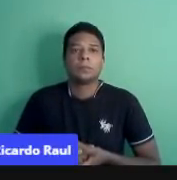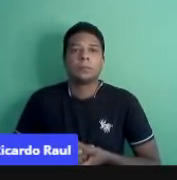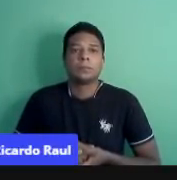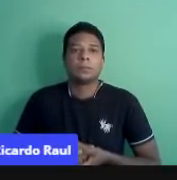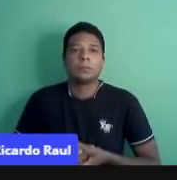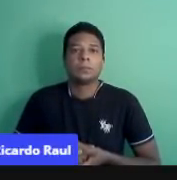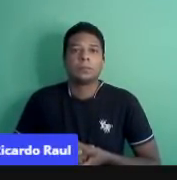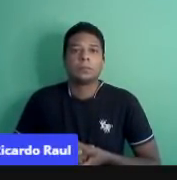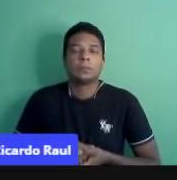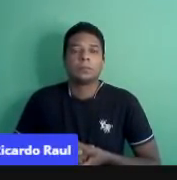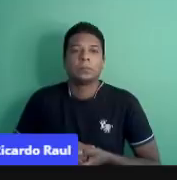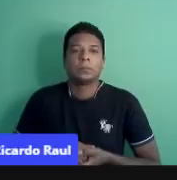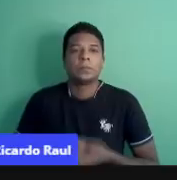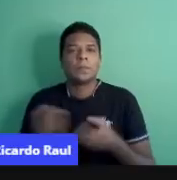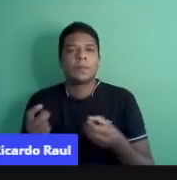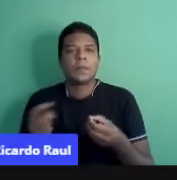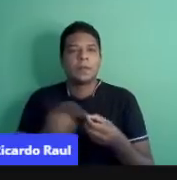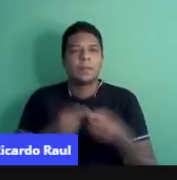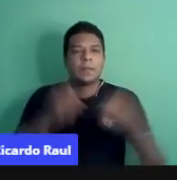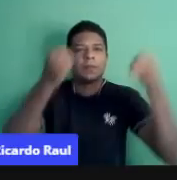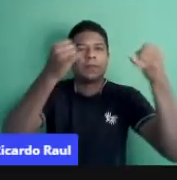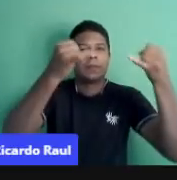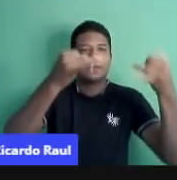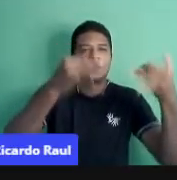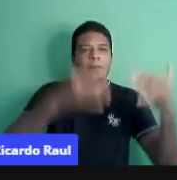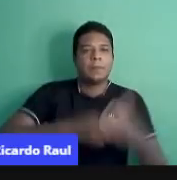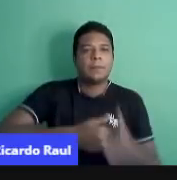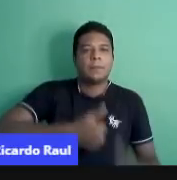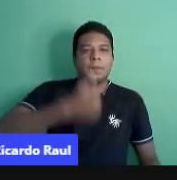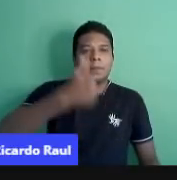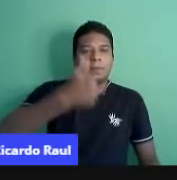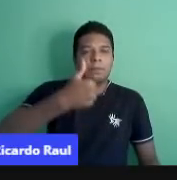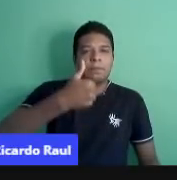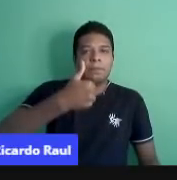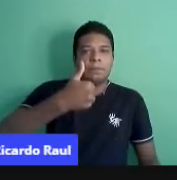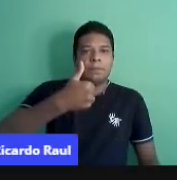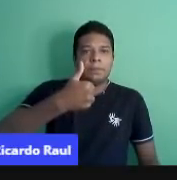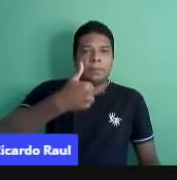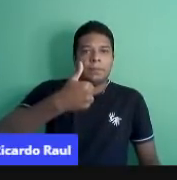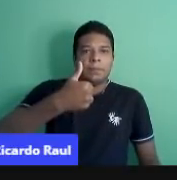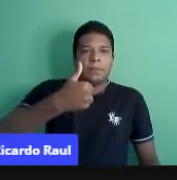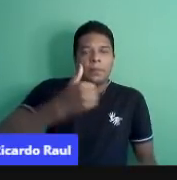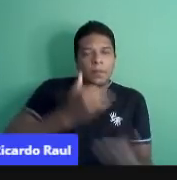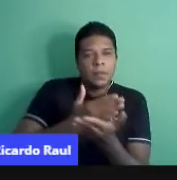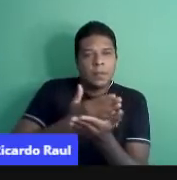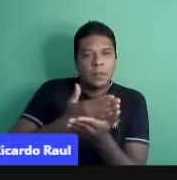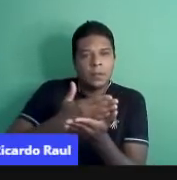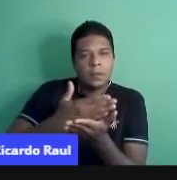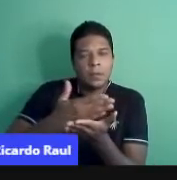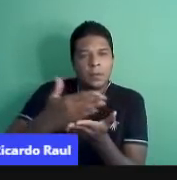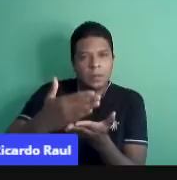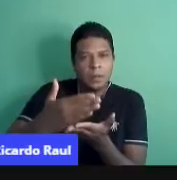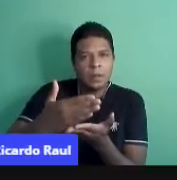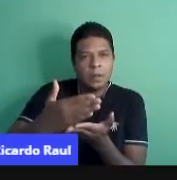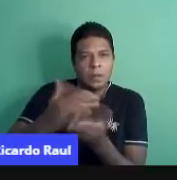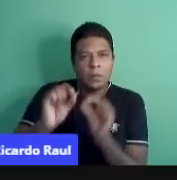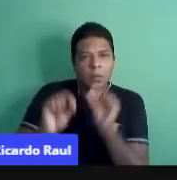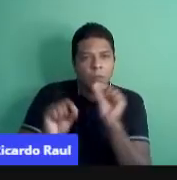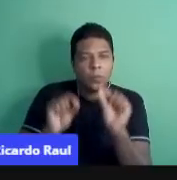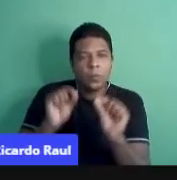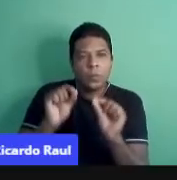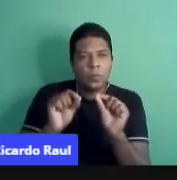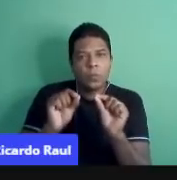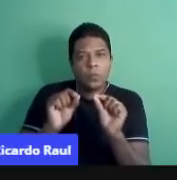E aí nós retornamos àquele primeiro ponto lá do começo, que é